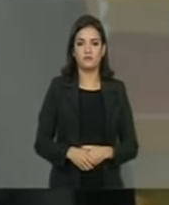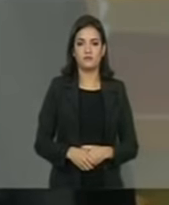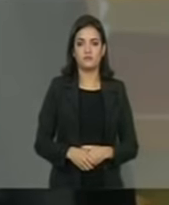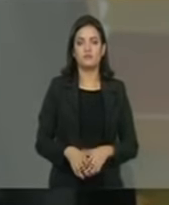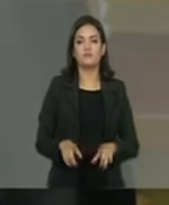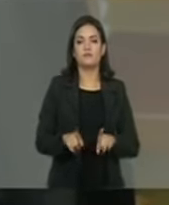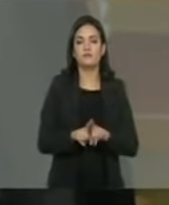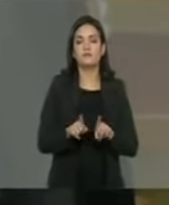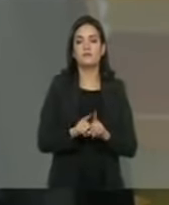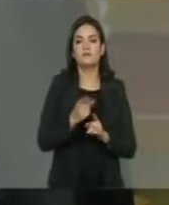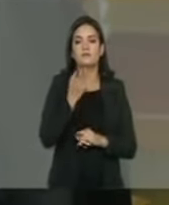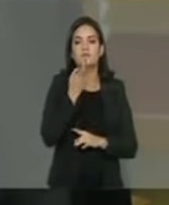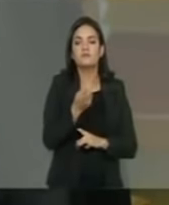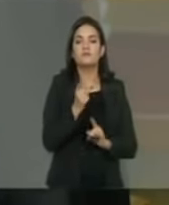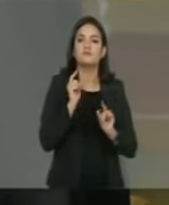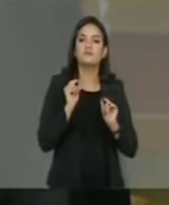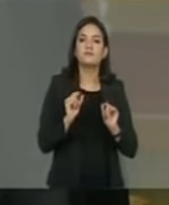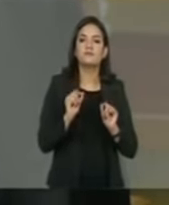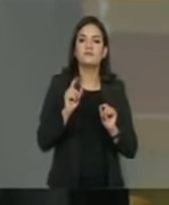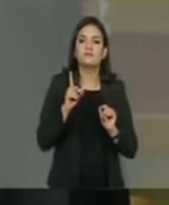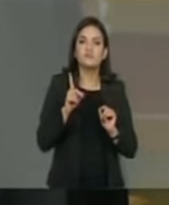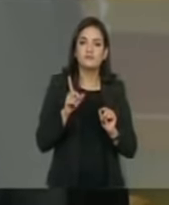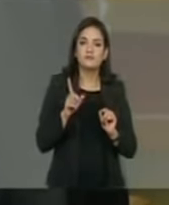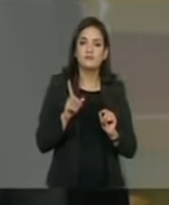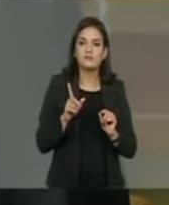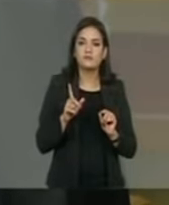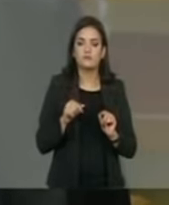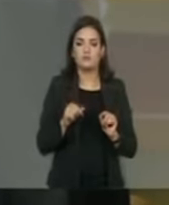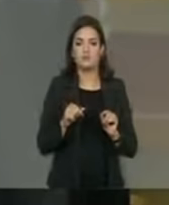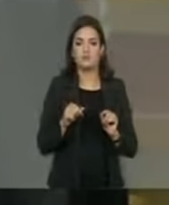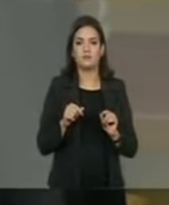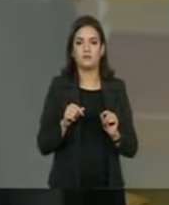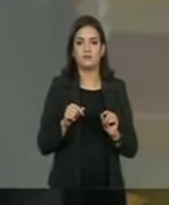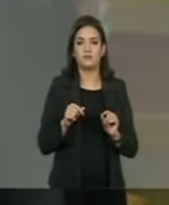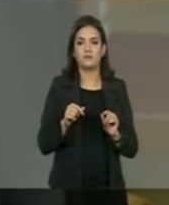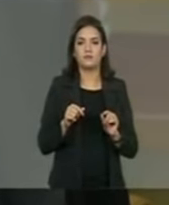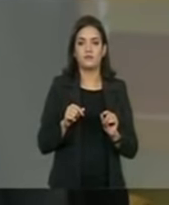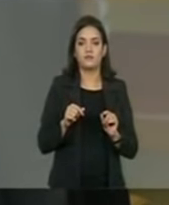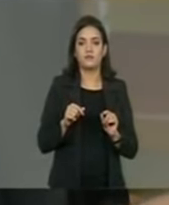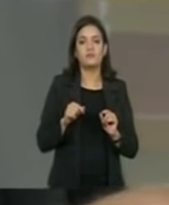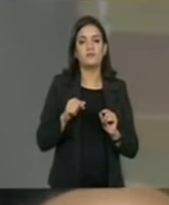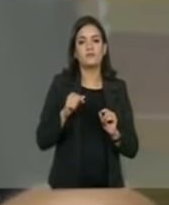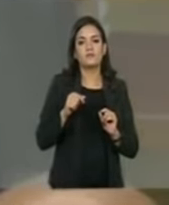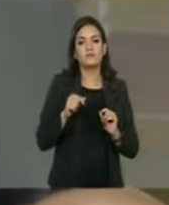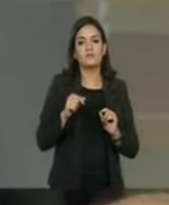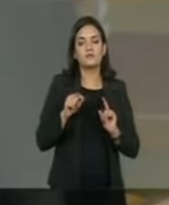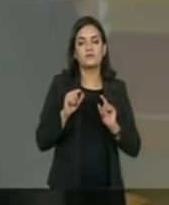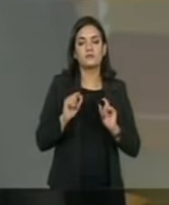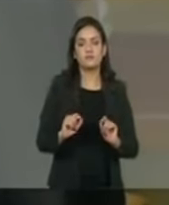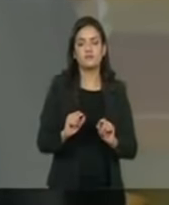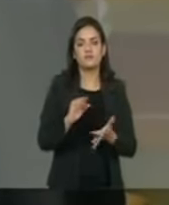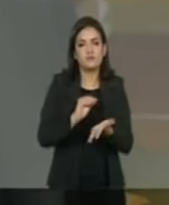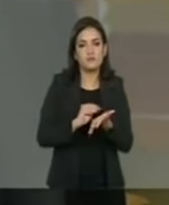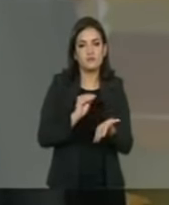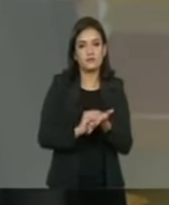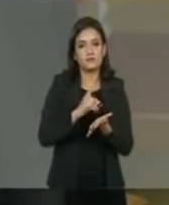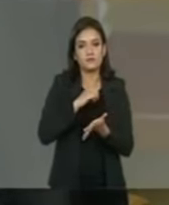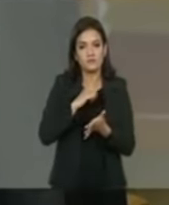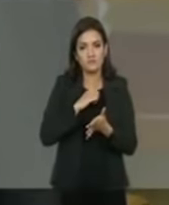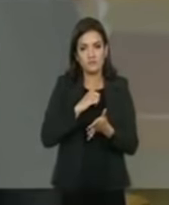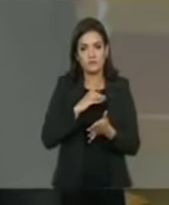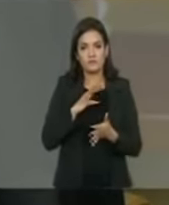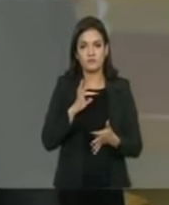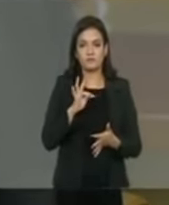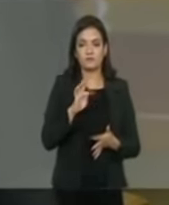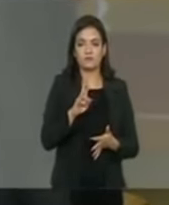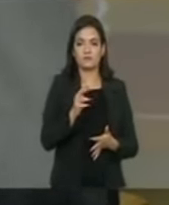é vulnerável o acolherá da constituição portanto trânsito em julgado eu